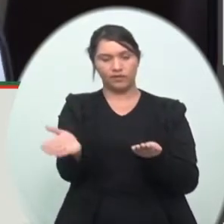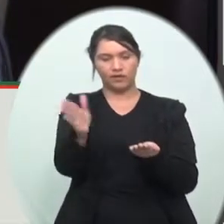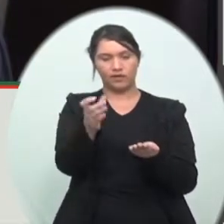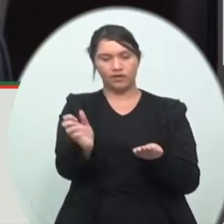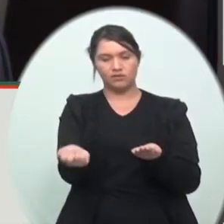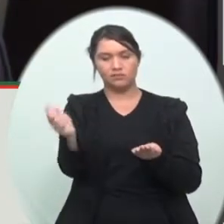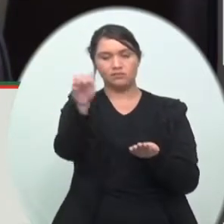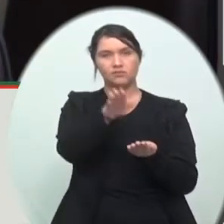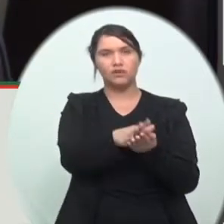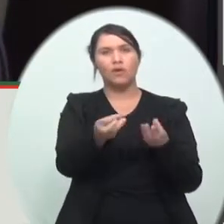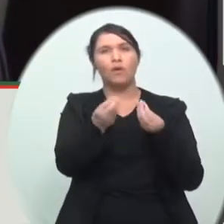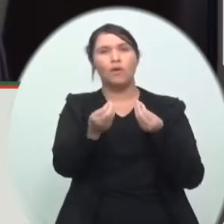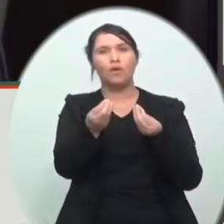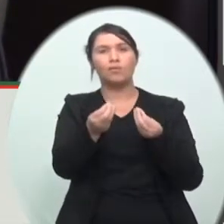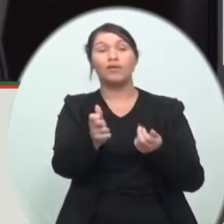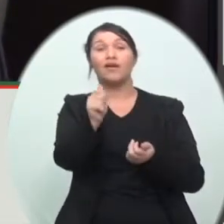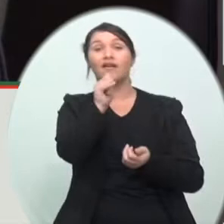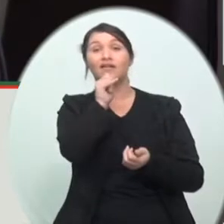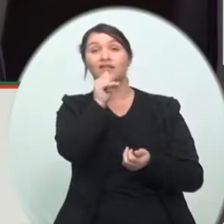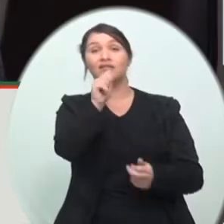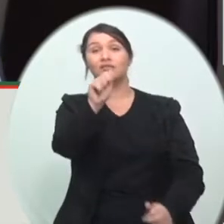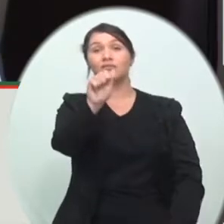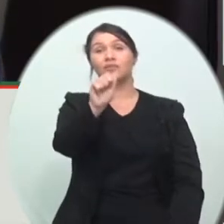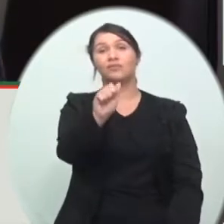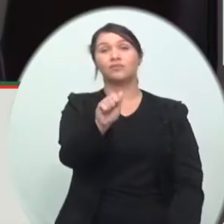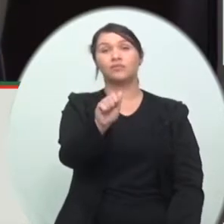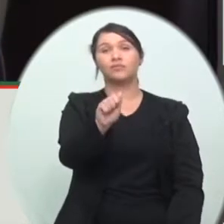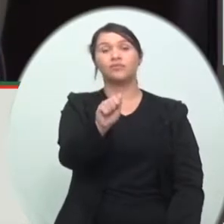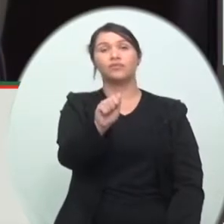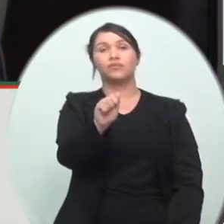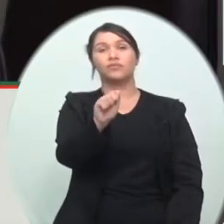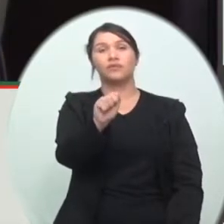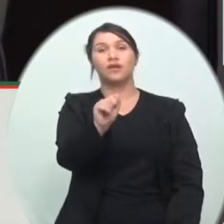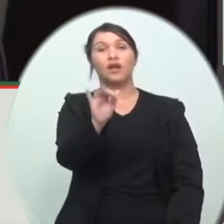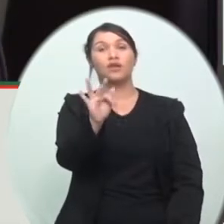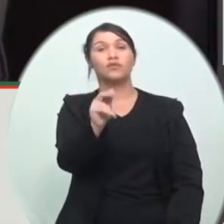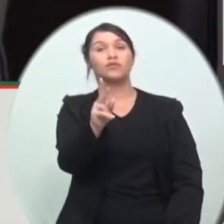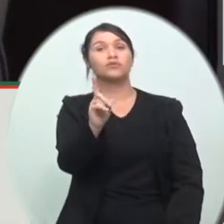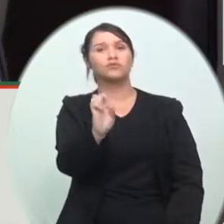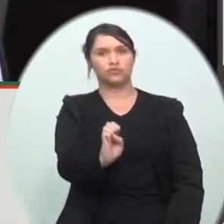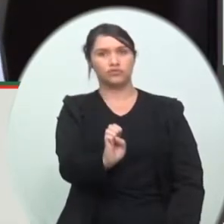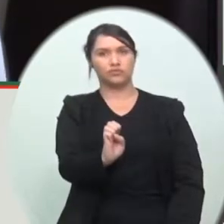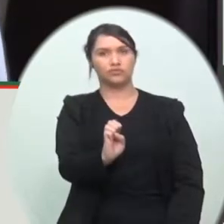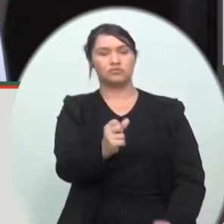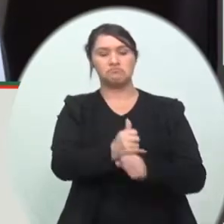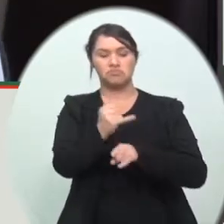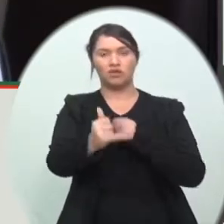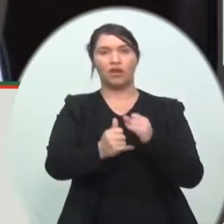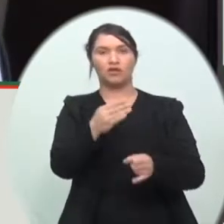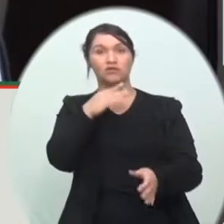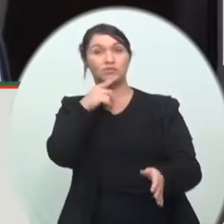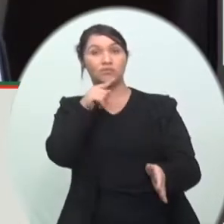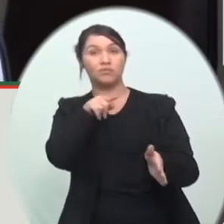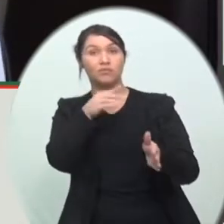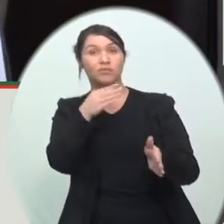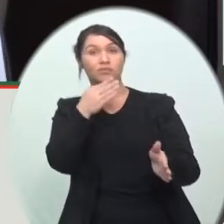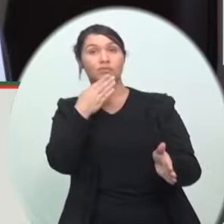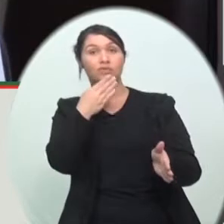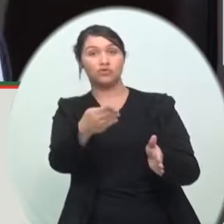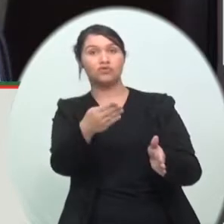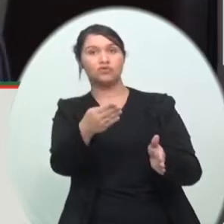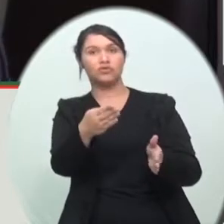iFood, um exemplo simples. O sanduíche vai deixar de existir? Não, mas a forma como eu vou